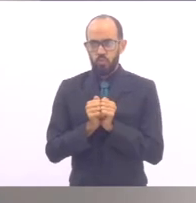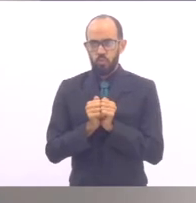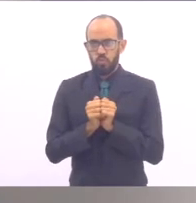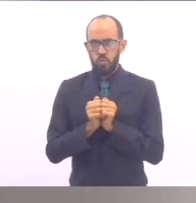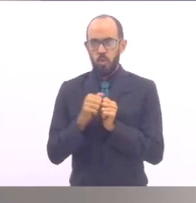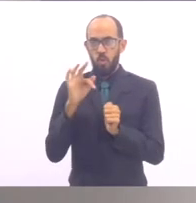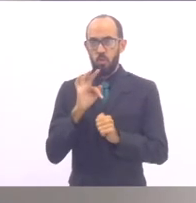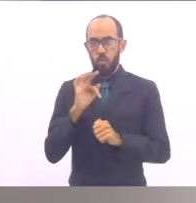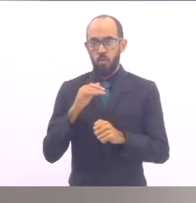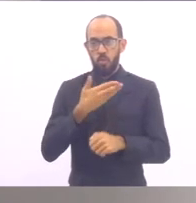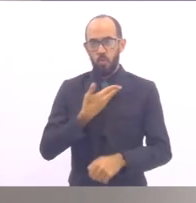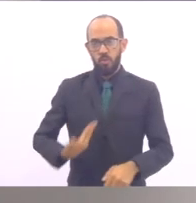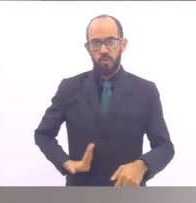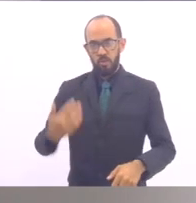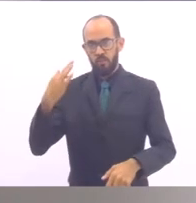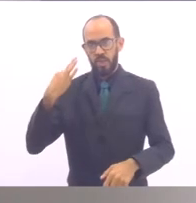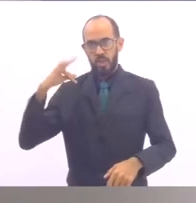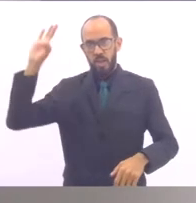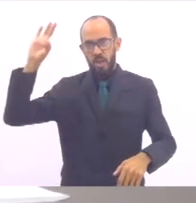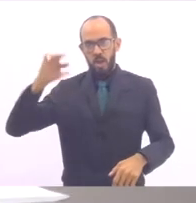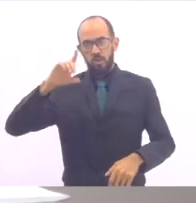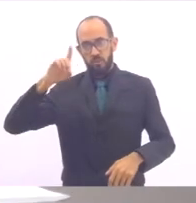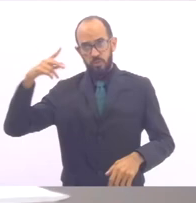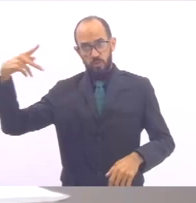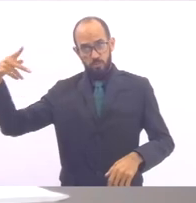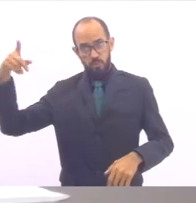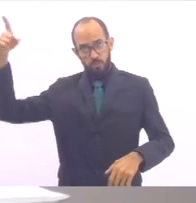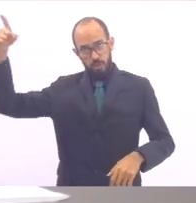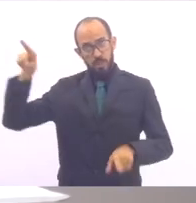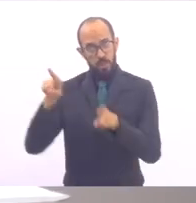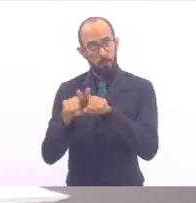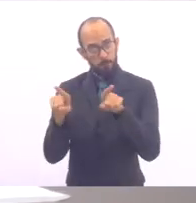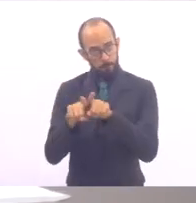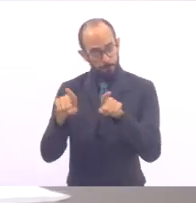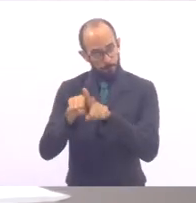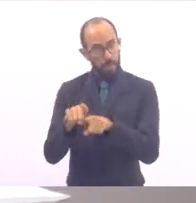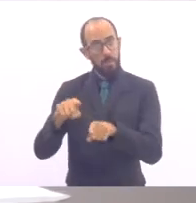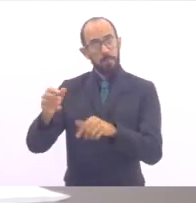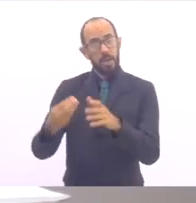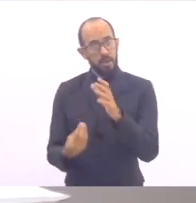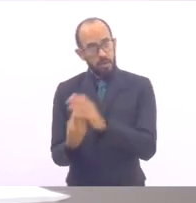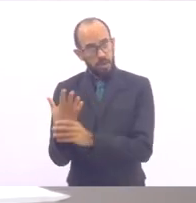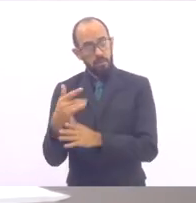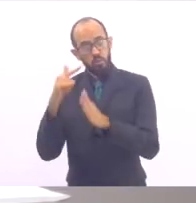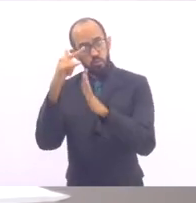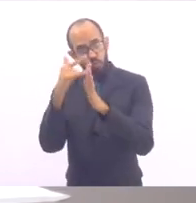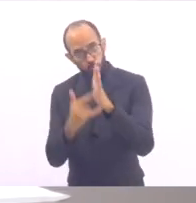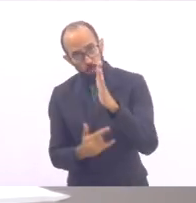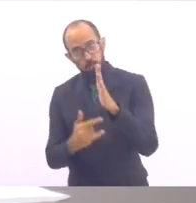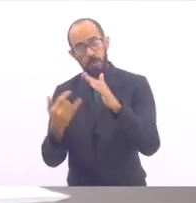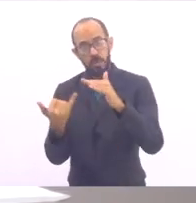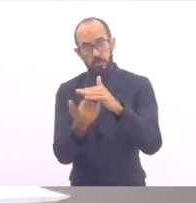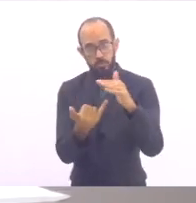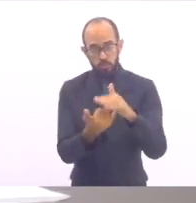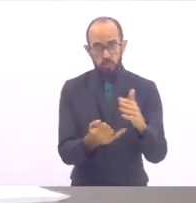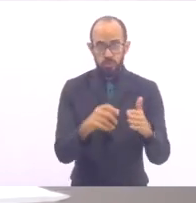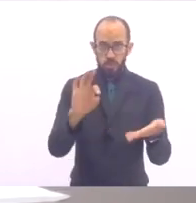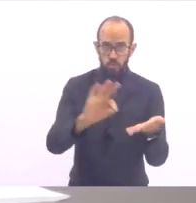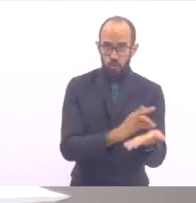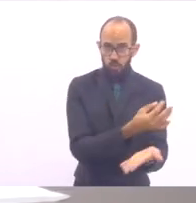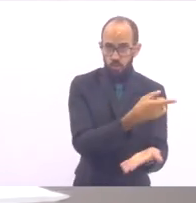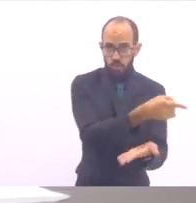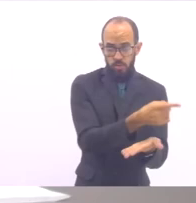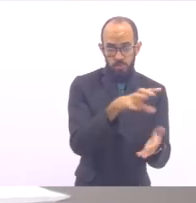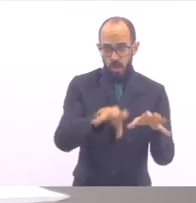União, né, nos estudos para a elaboração de um protocolo para que cooperativas sejam contratadas, né, nas